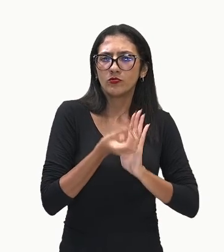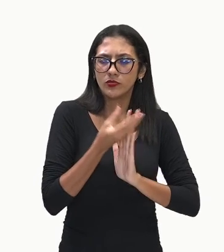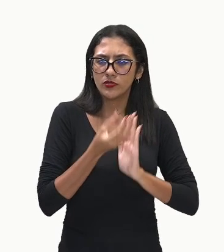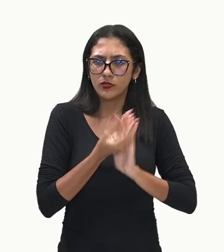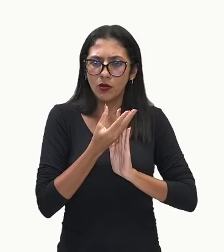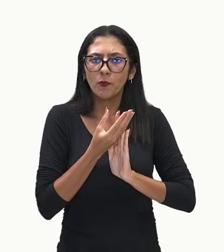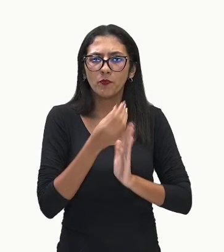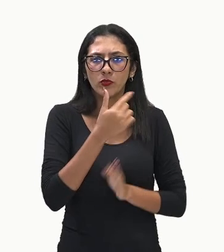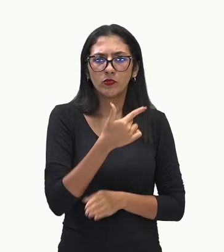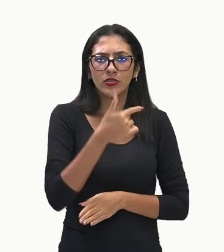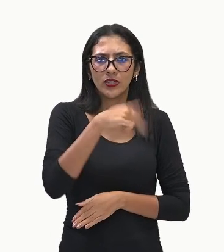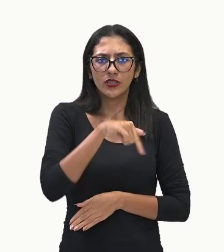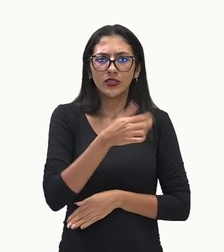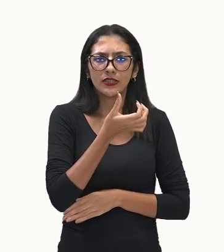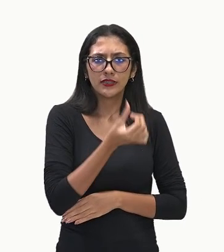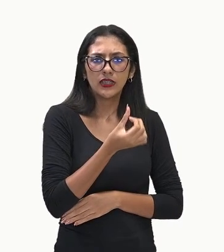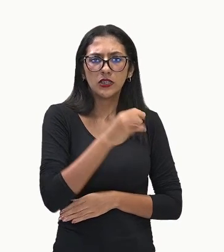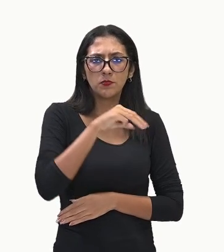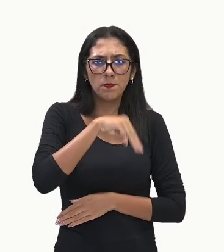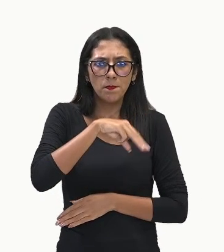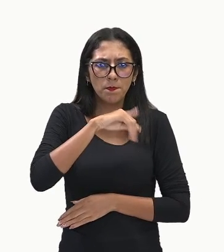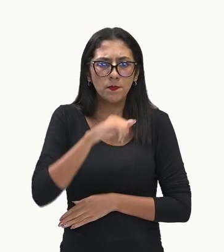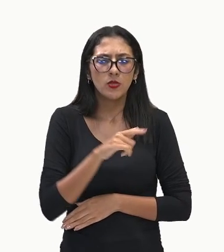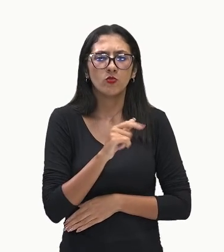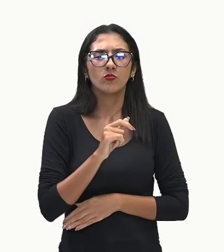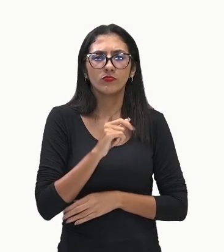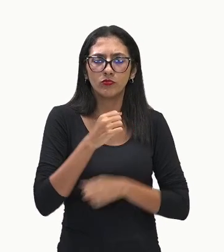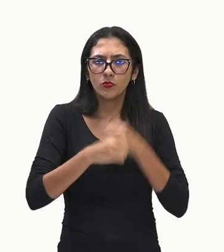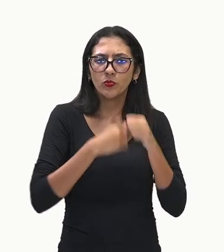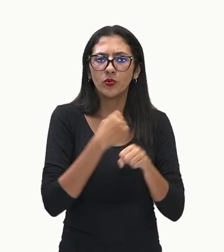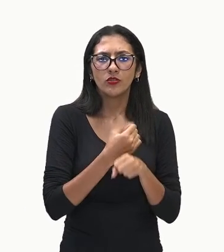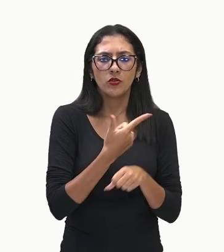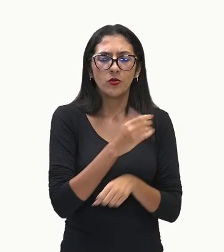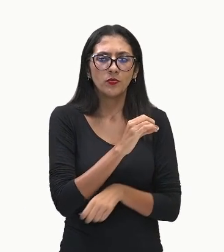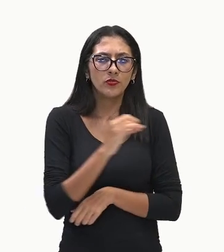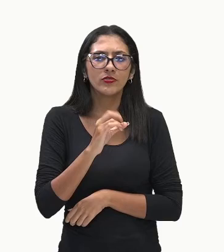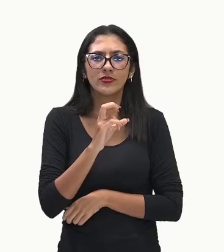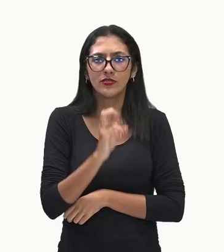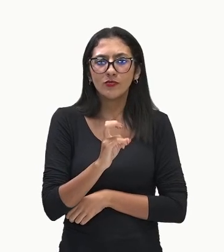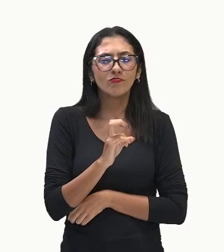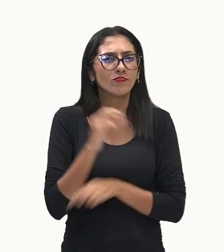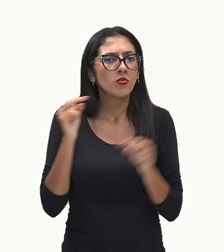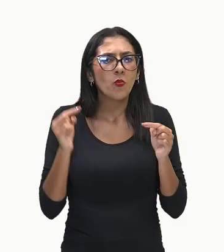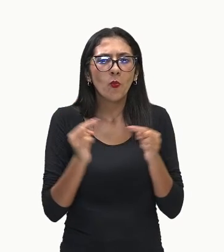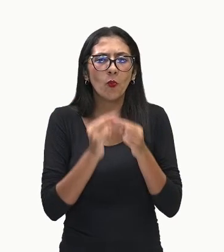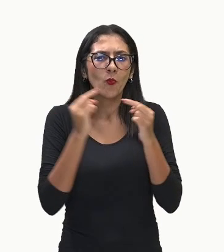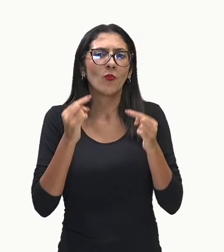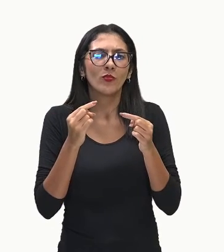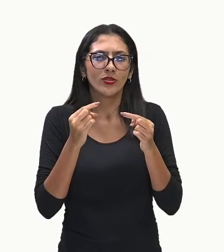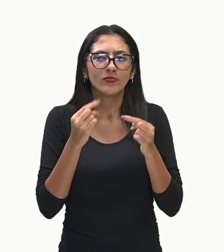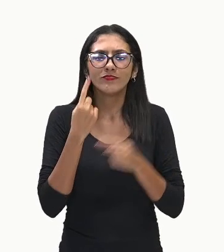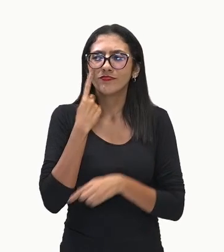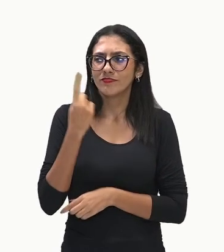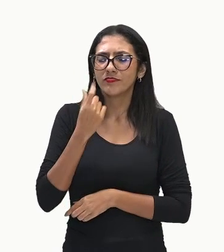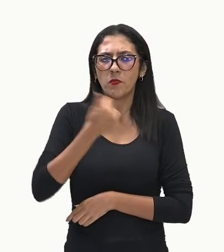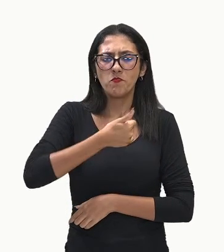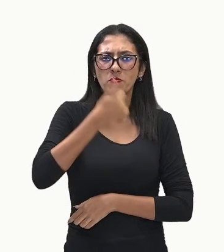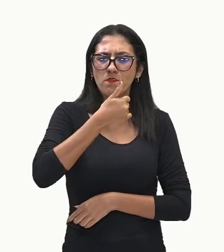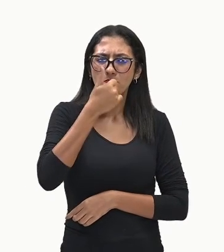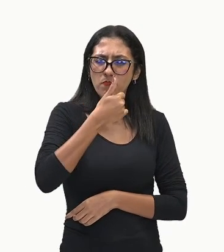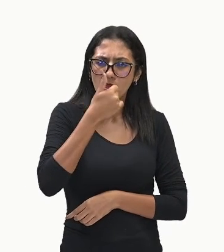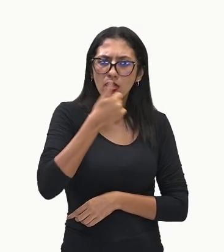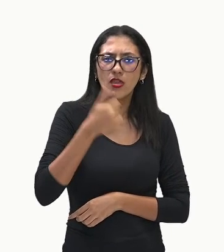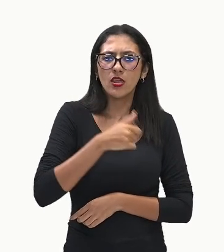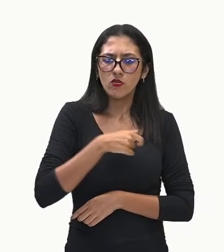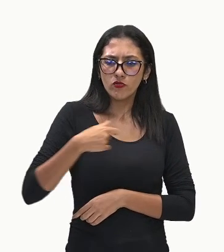com 276 mil toneladas de mel em 2005. Tá tudo certo, ó. Aqui, ó, 1ª posição,